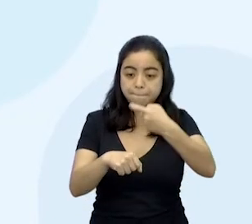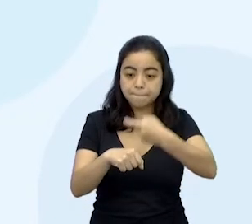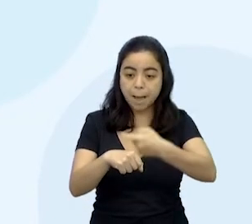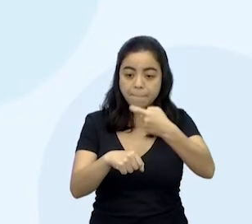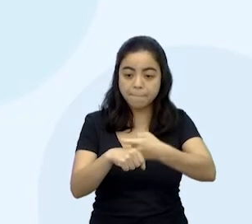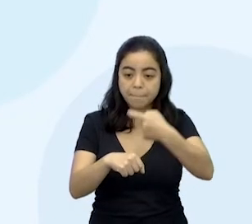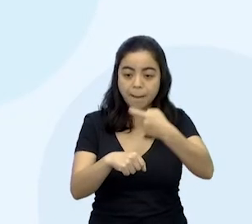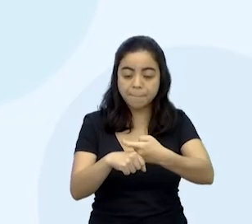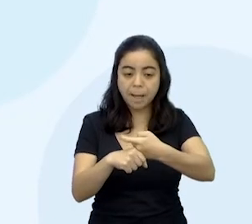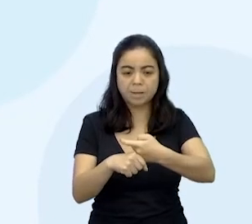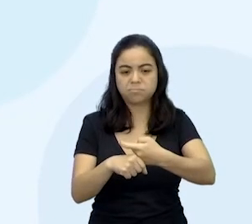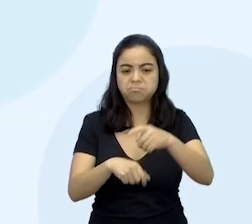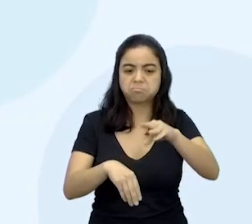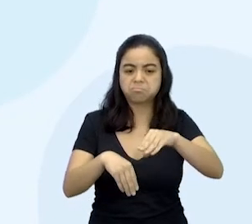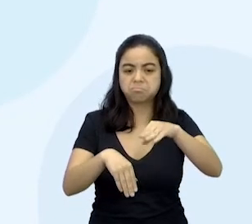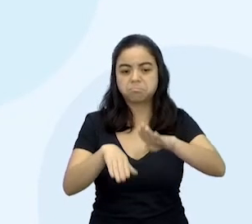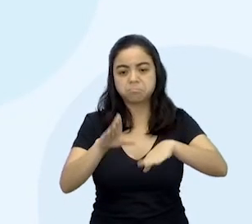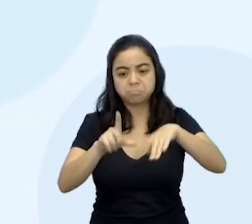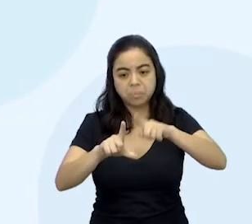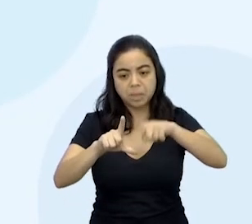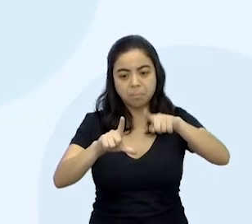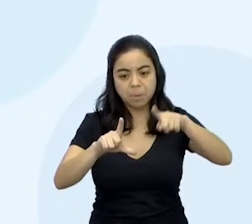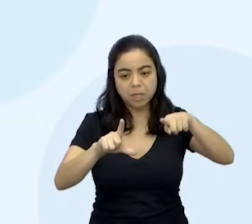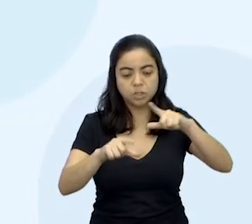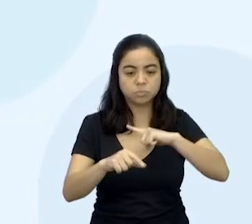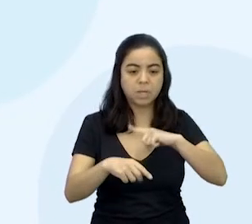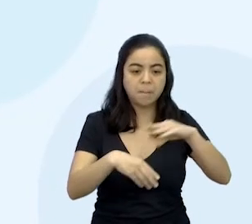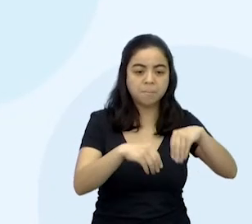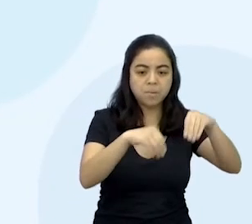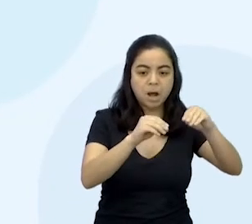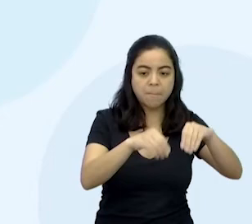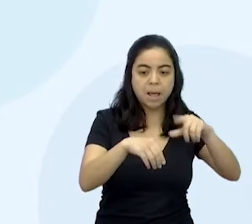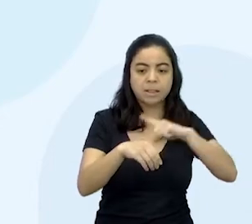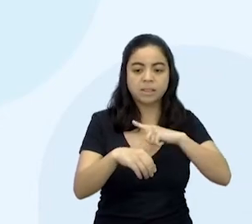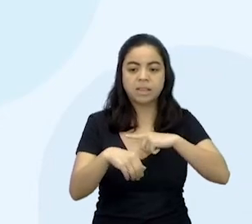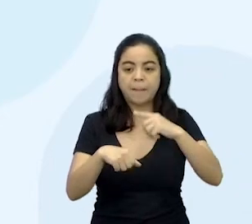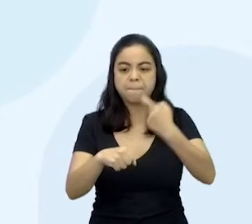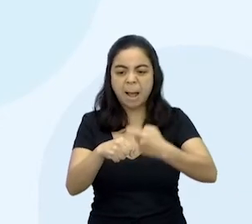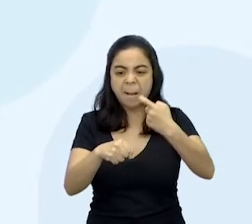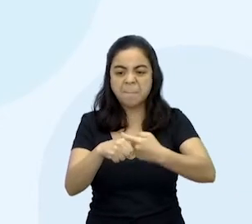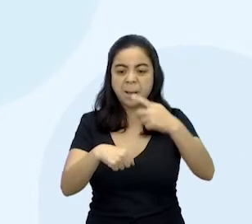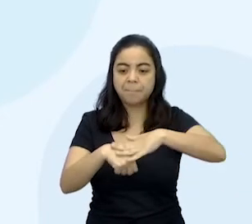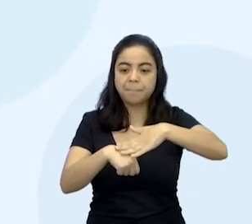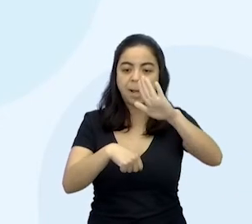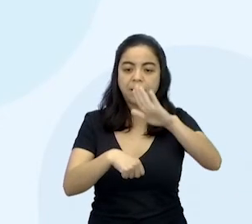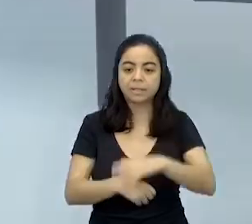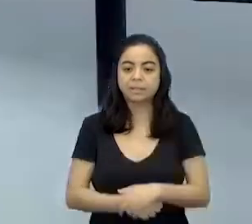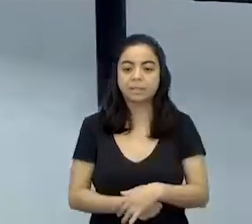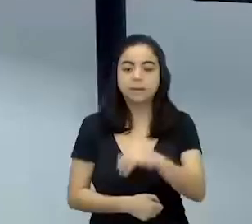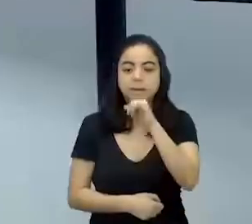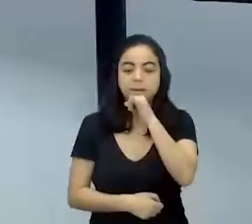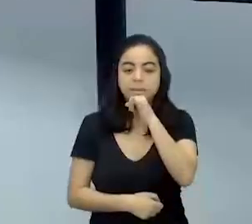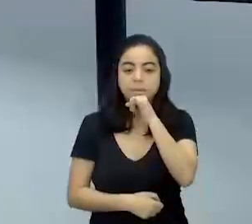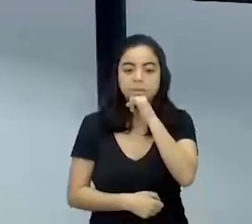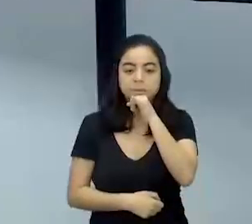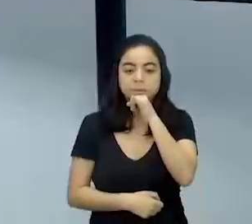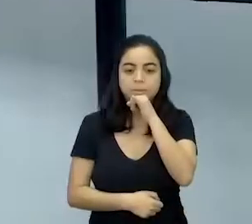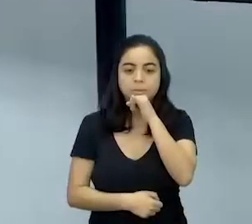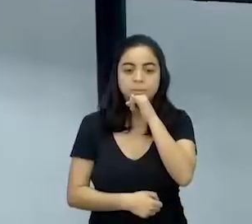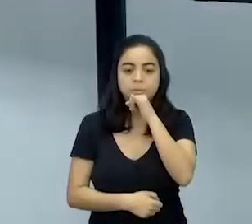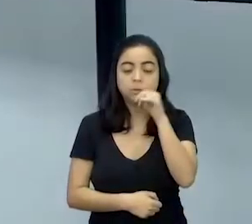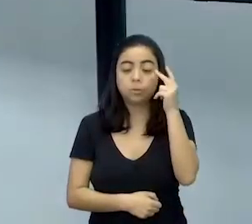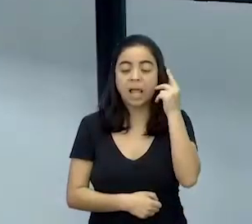são moles, outros são mais duros. Por exemplo, é muito comum a gente morder o